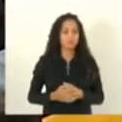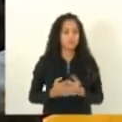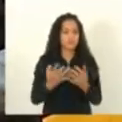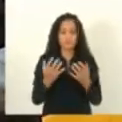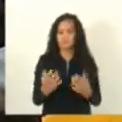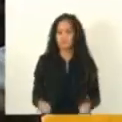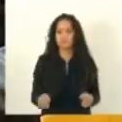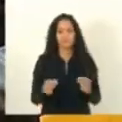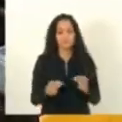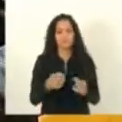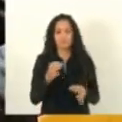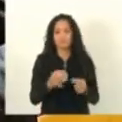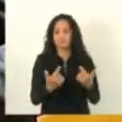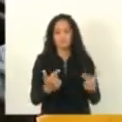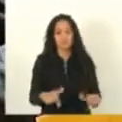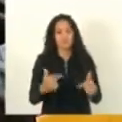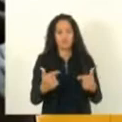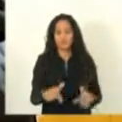injustificável. Enfim,